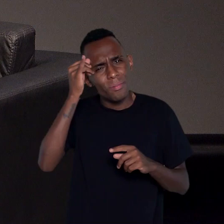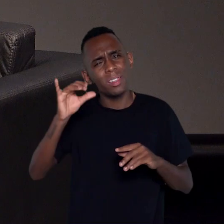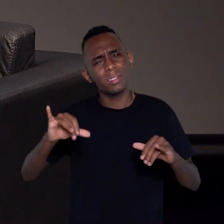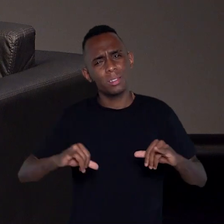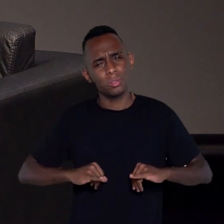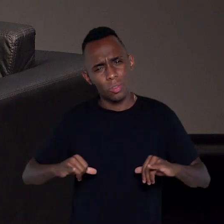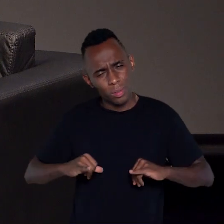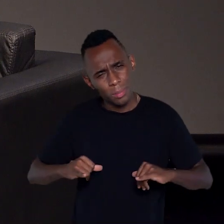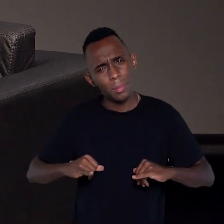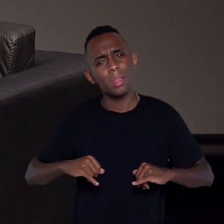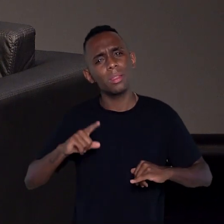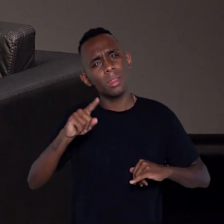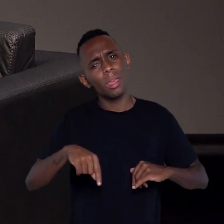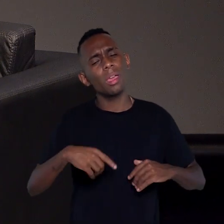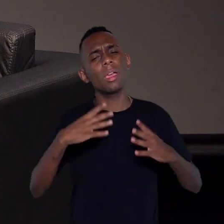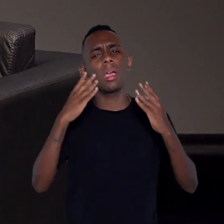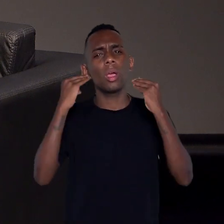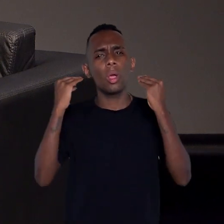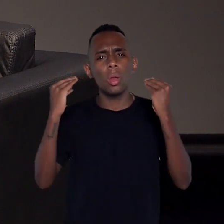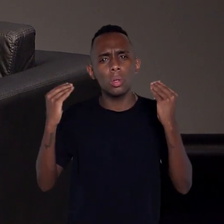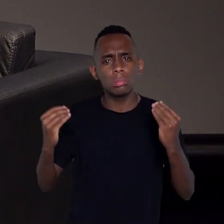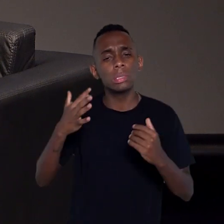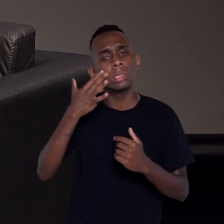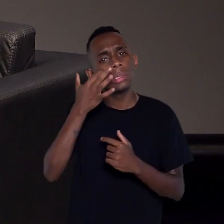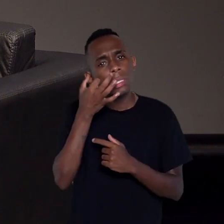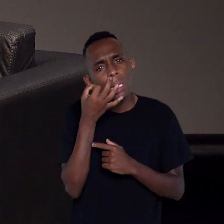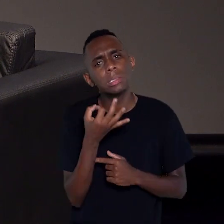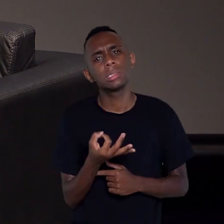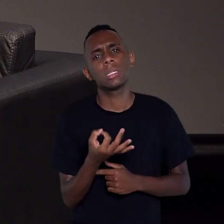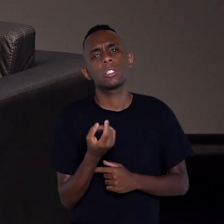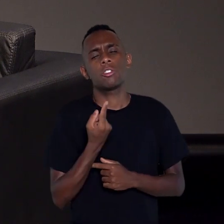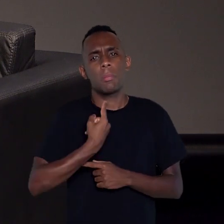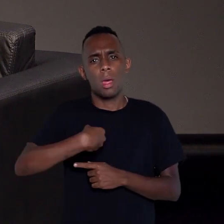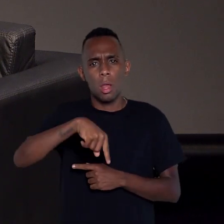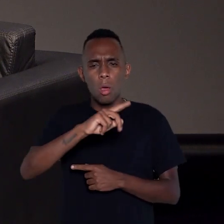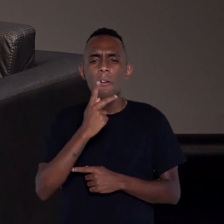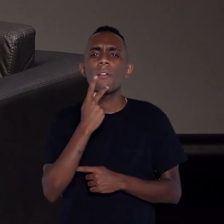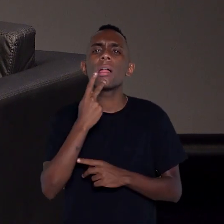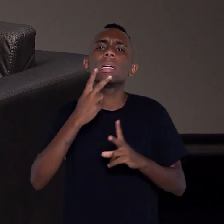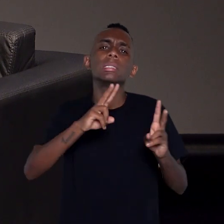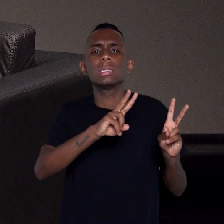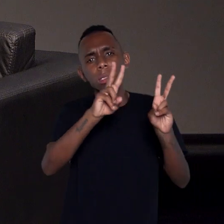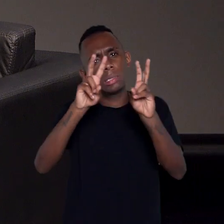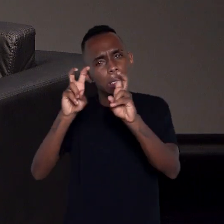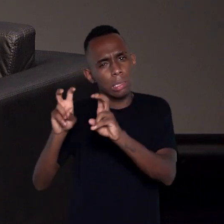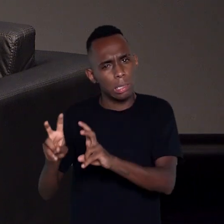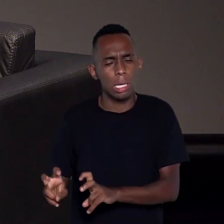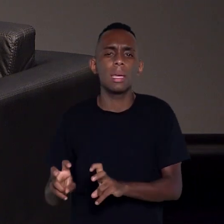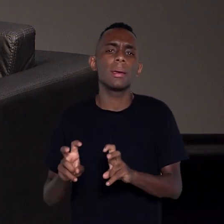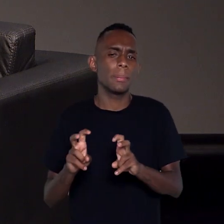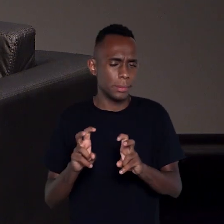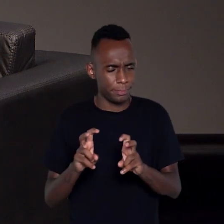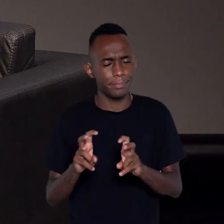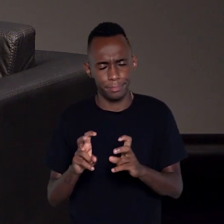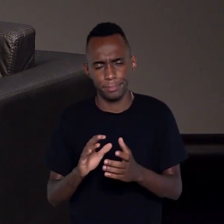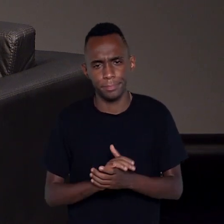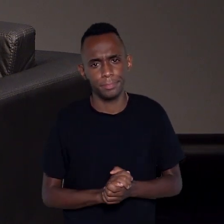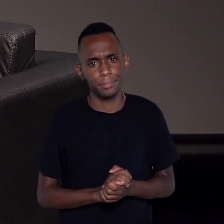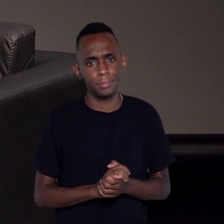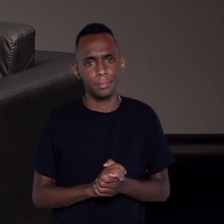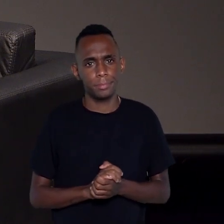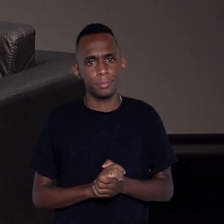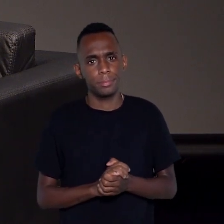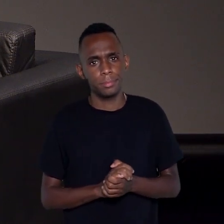sofrida também. É uma maneira que pode ser muito mais interessante para a gente falar sobre determinados assuntos, determinados